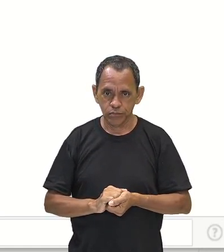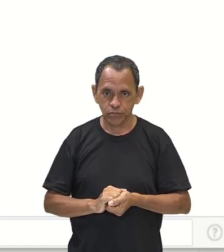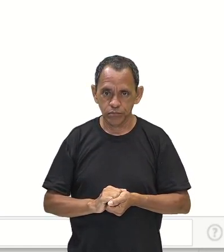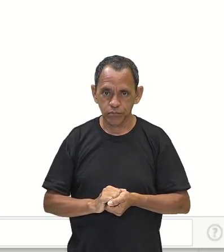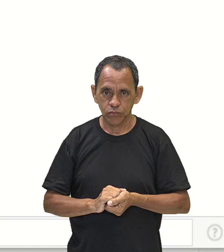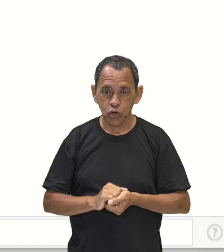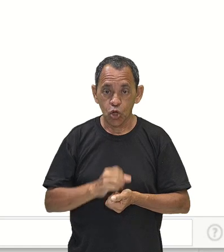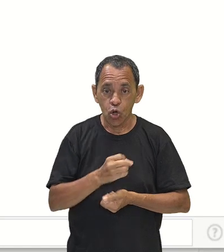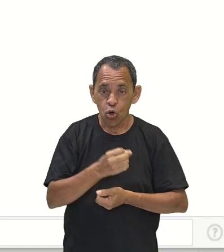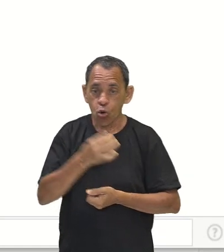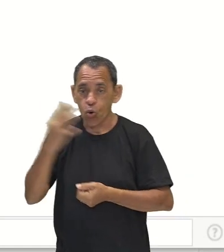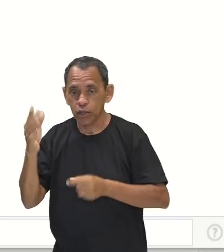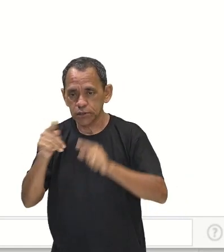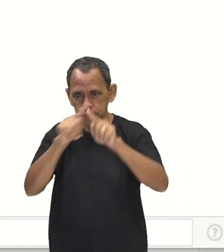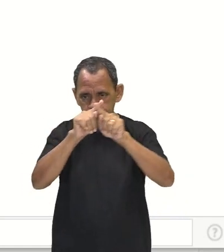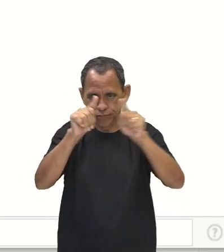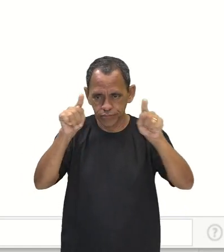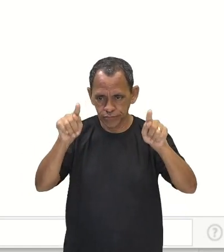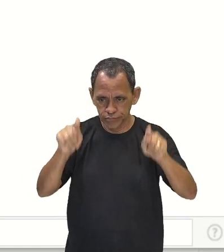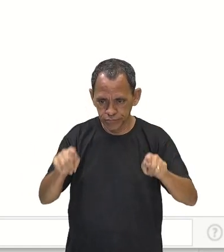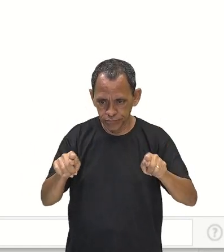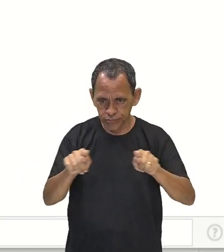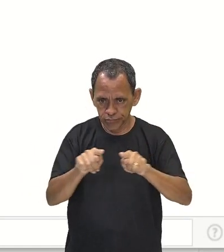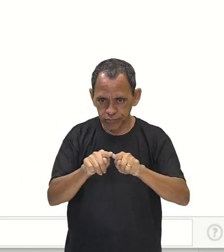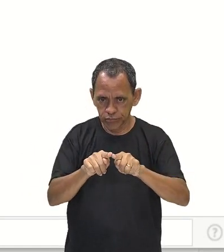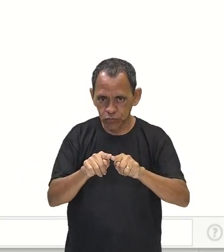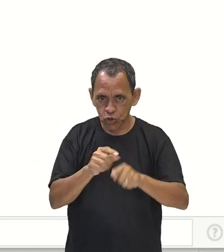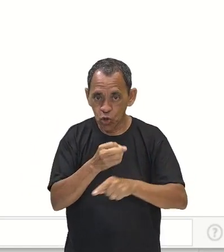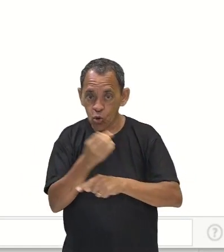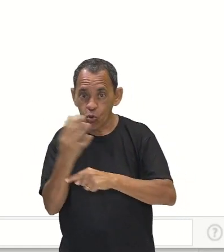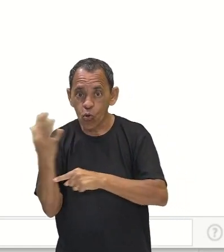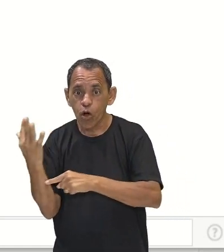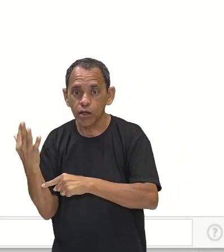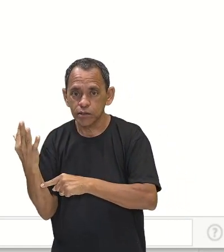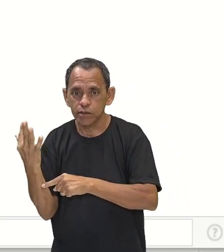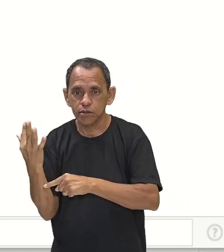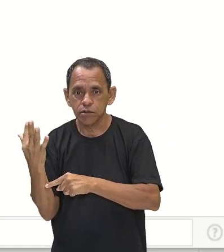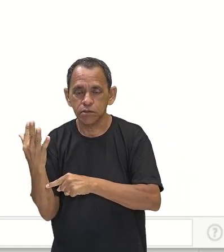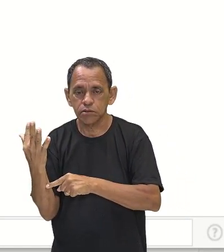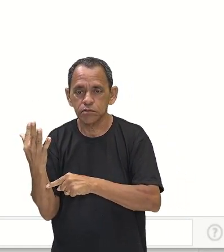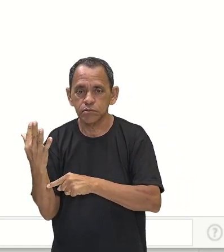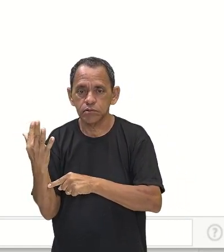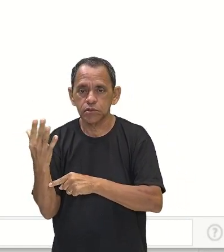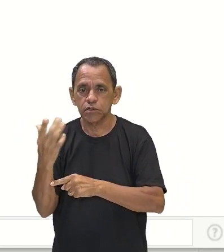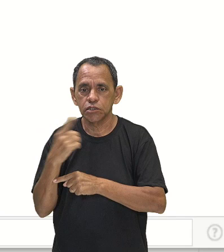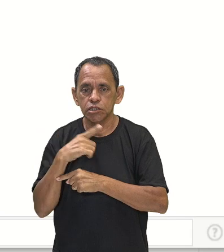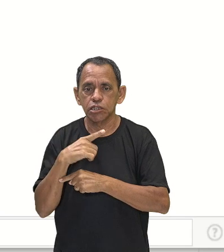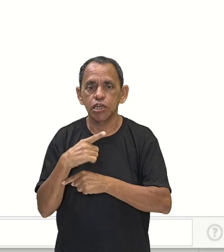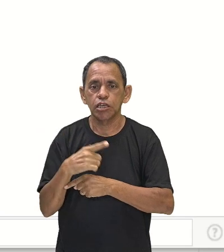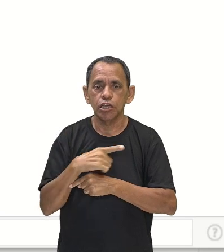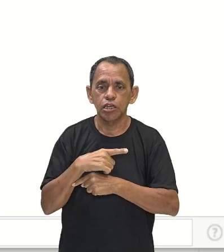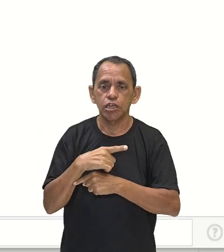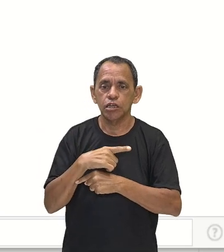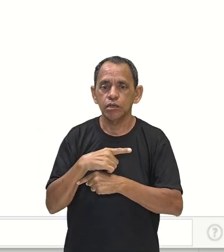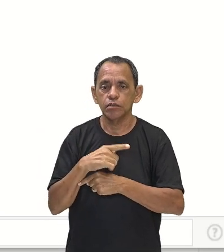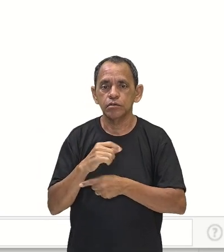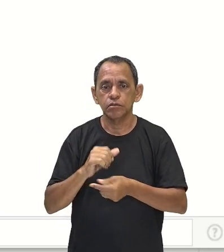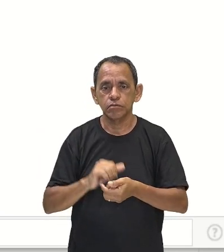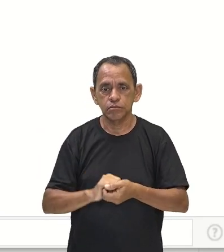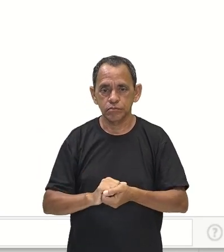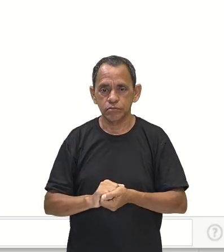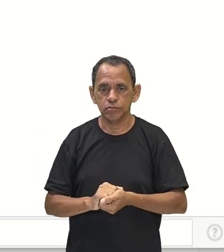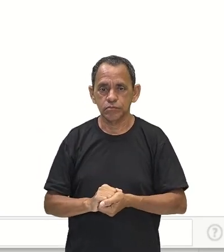quantas arestas, ó? Cada vértice dele são projetadas quantas arestas? 1, 2, 3, 4,